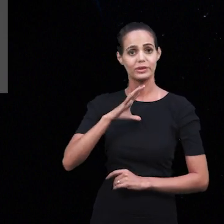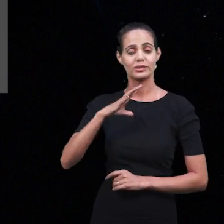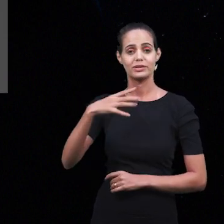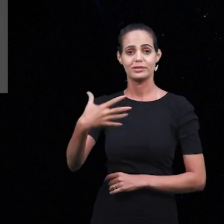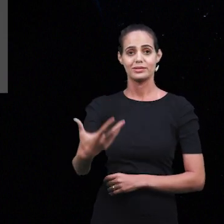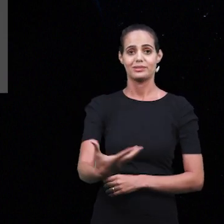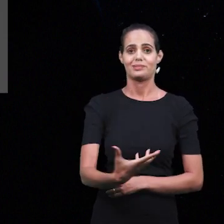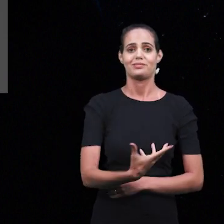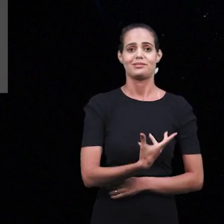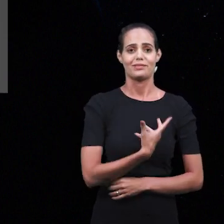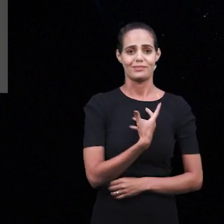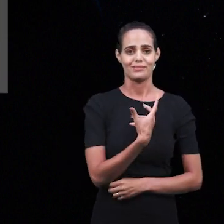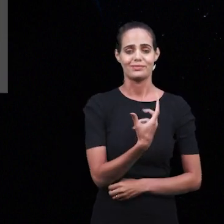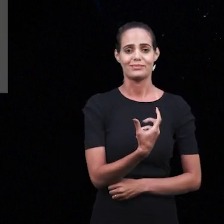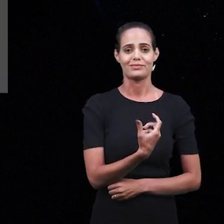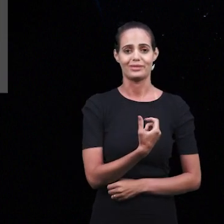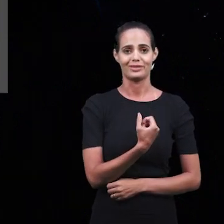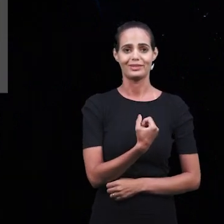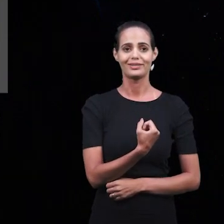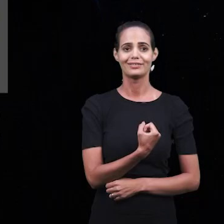Salvador.